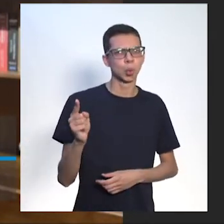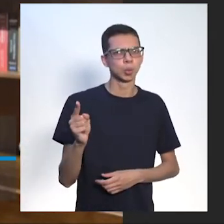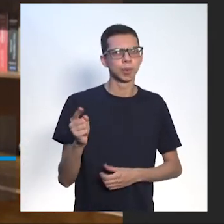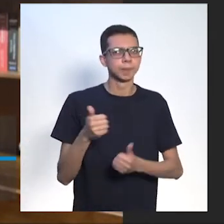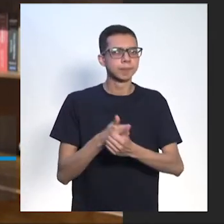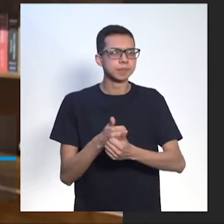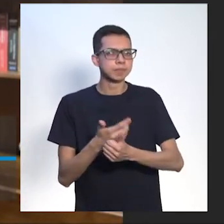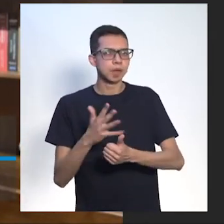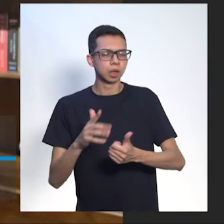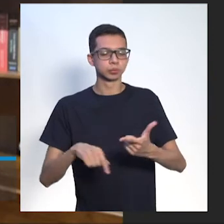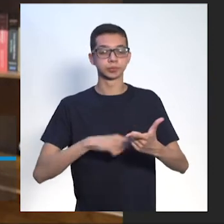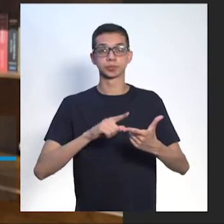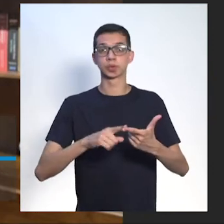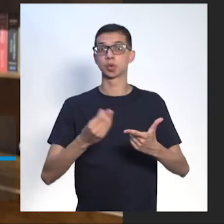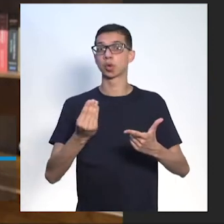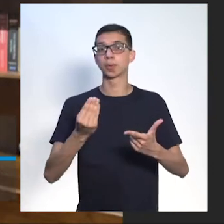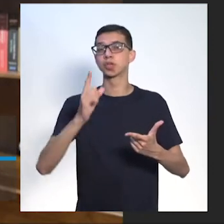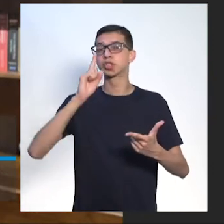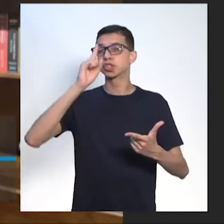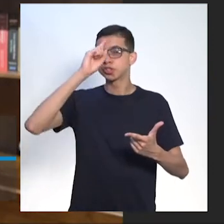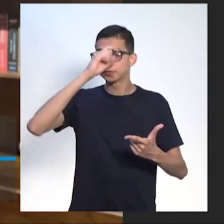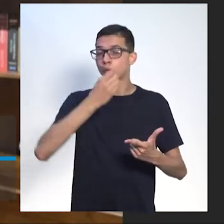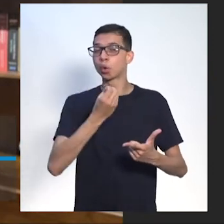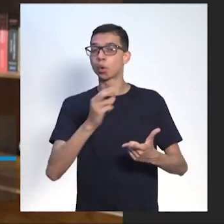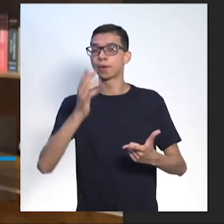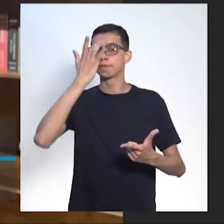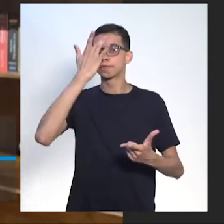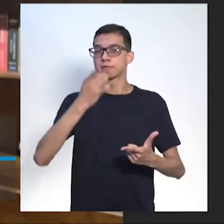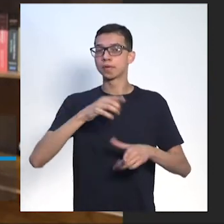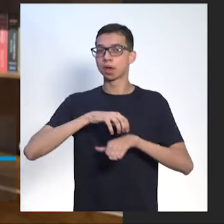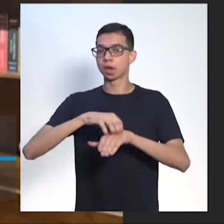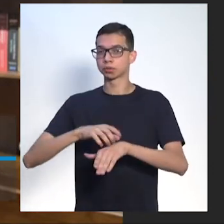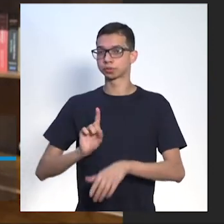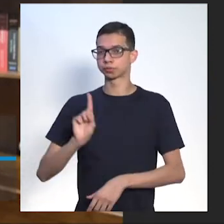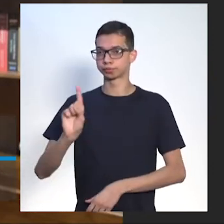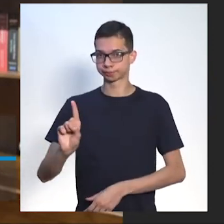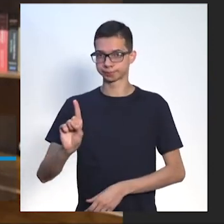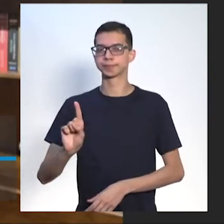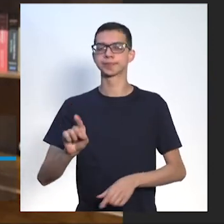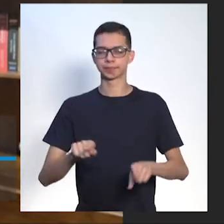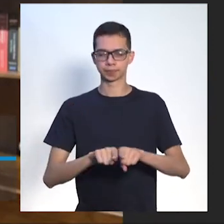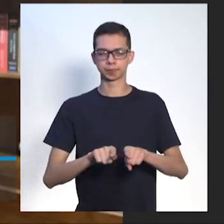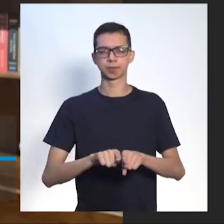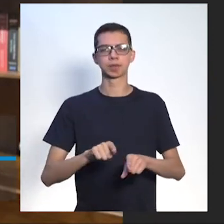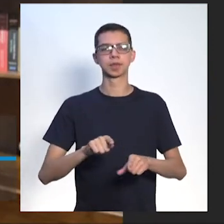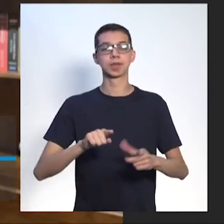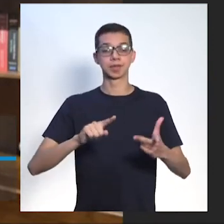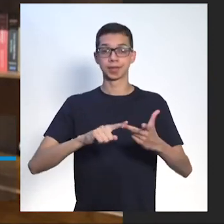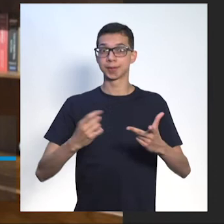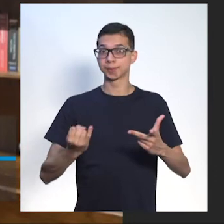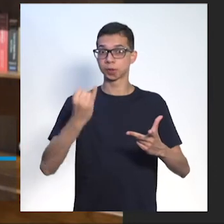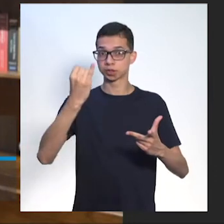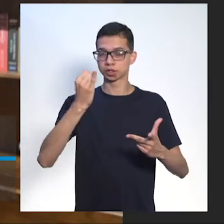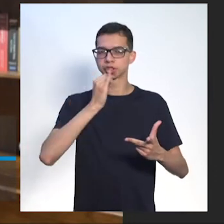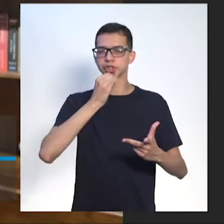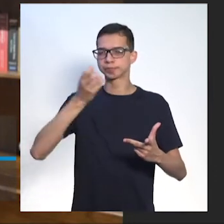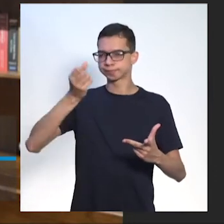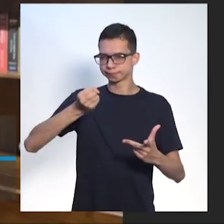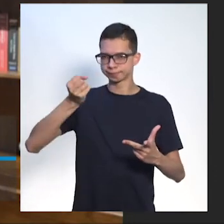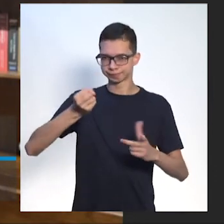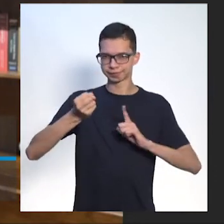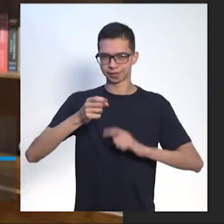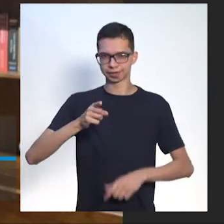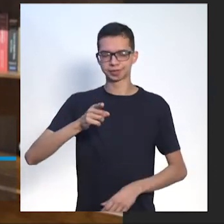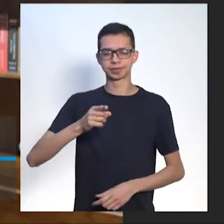importante: que auxílios eu posso ter. Com esses auxílios, eu consigo fazer aquela faculdade? Eu, na